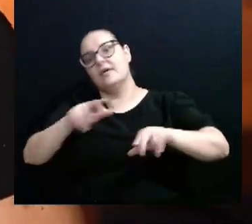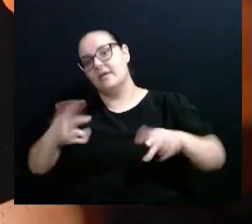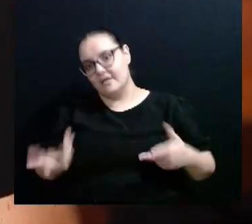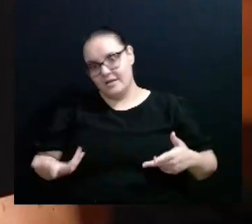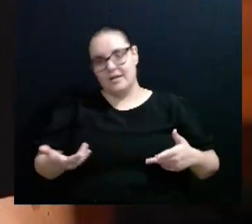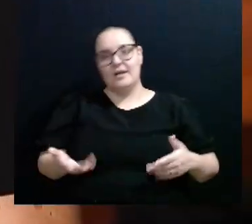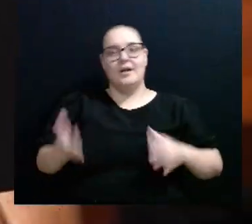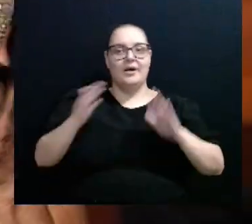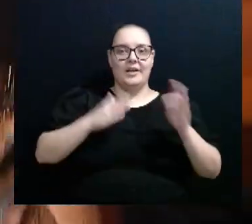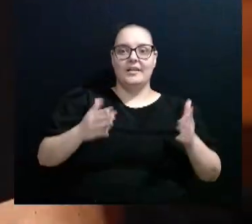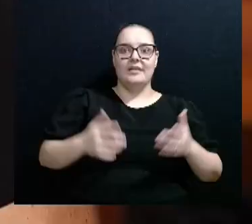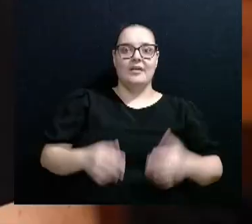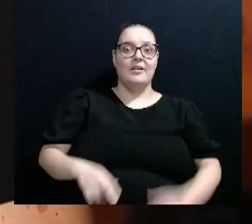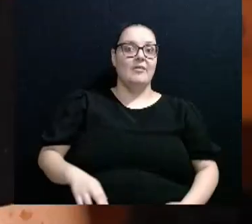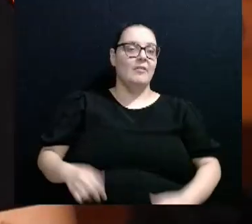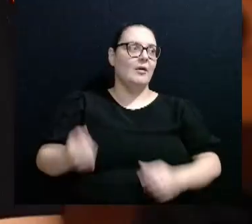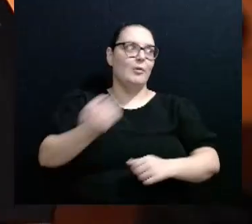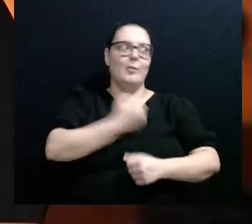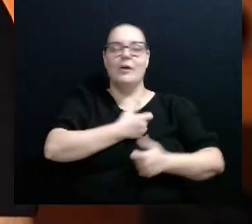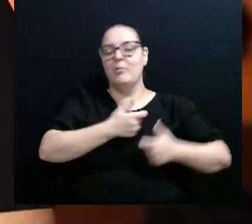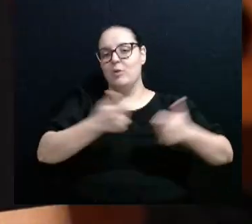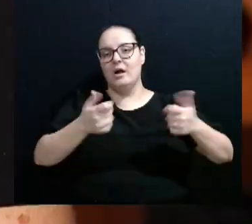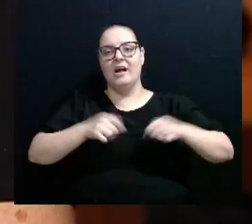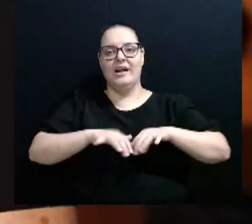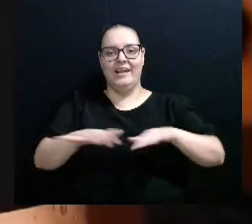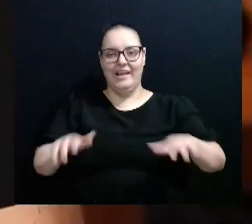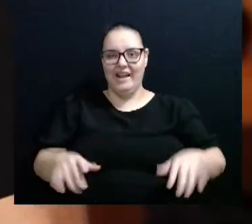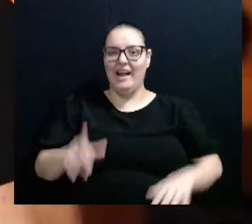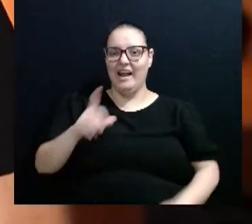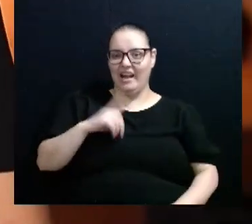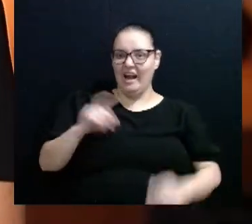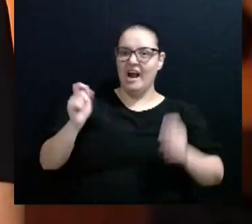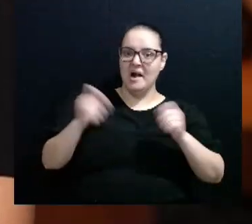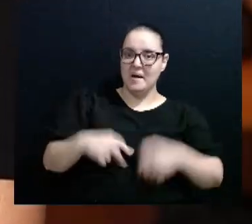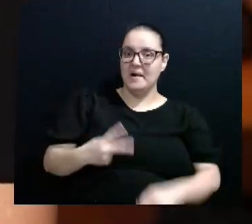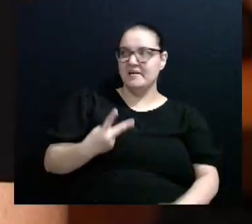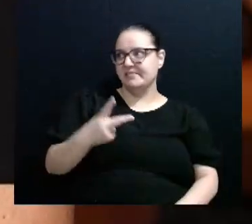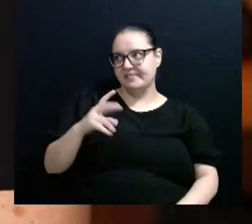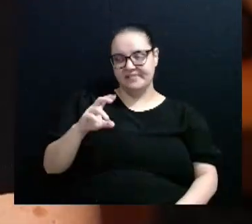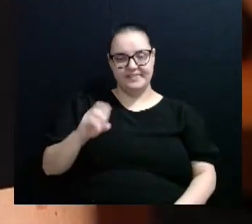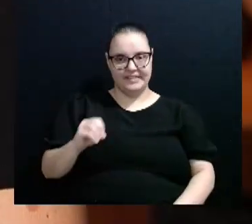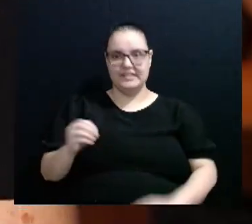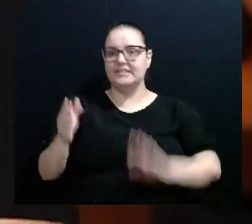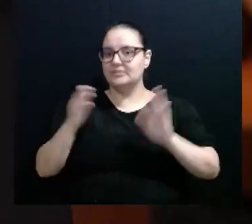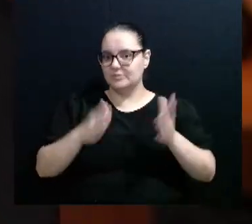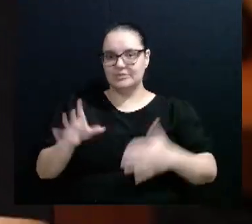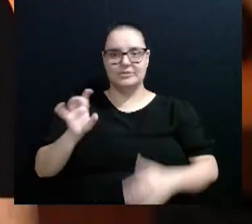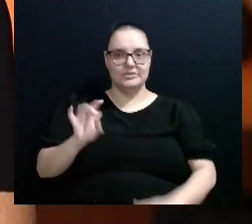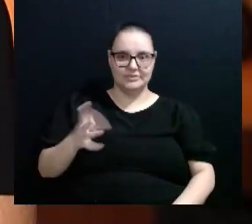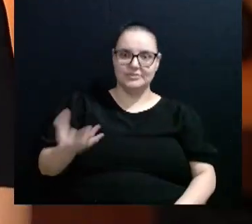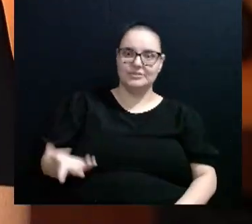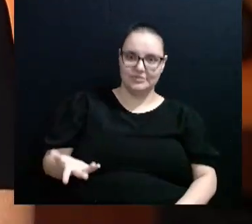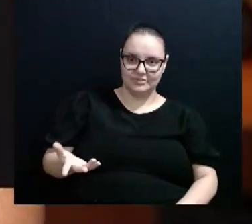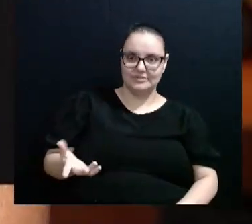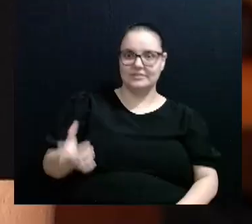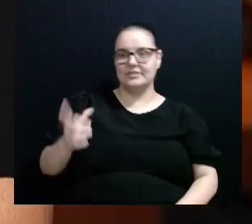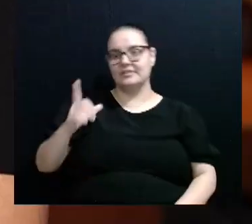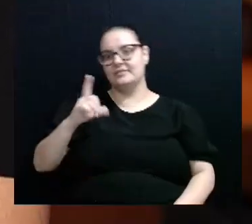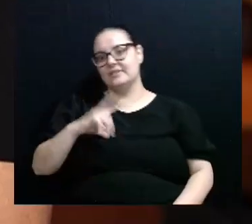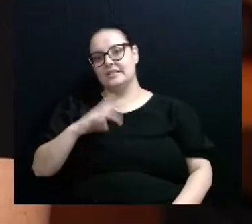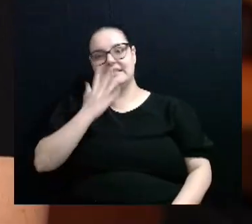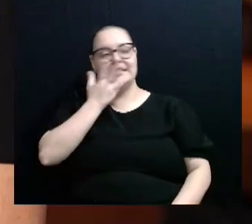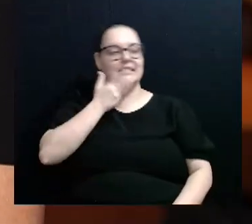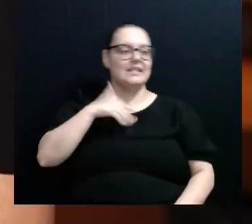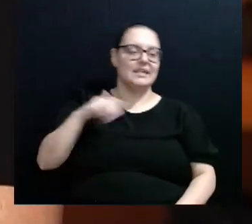inscrições, porém a gente tinha a possibilidade de atender 20 produções e a gente vai ter infantil, adulto,